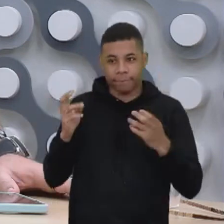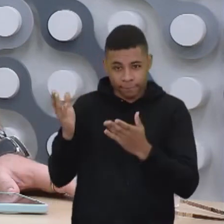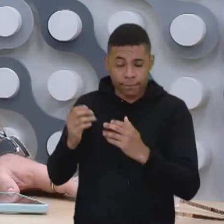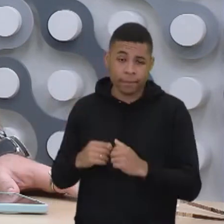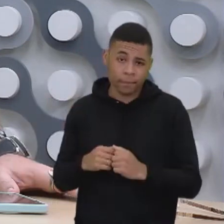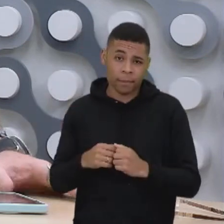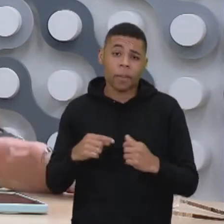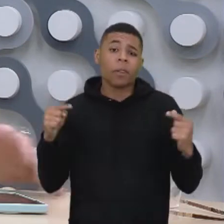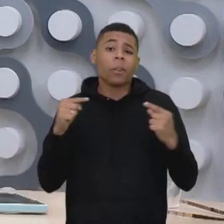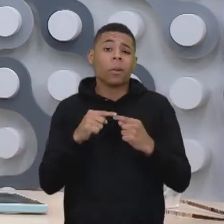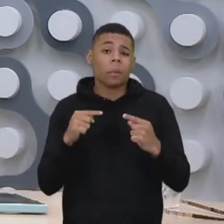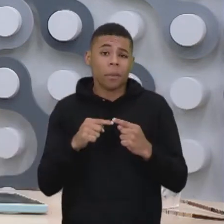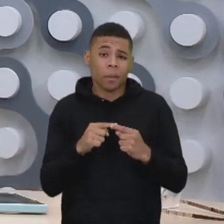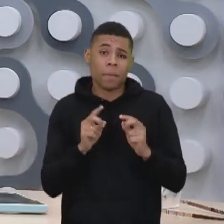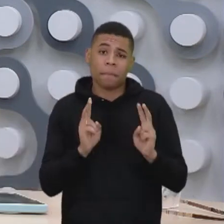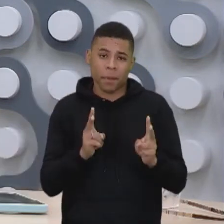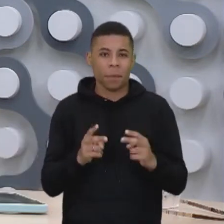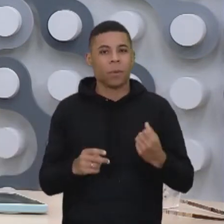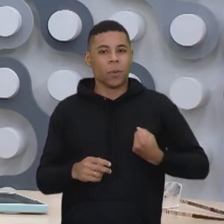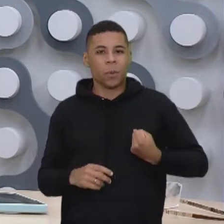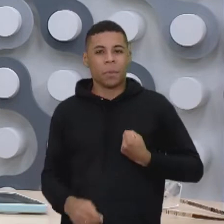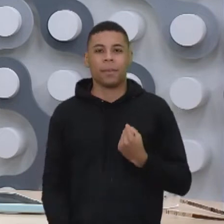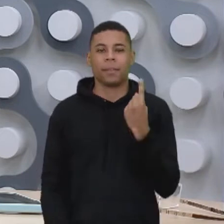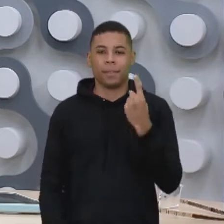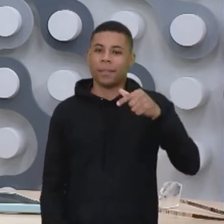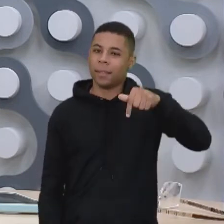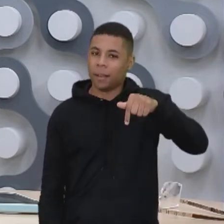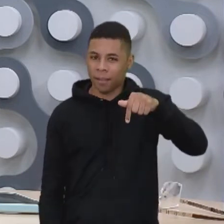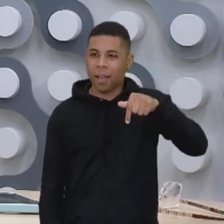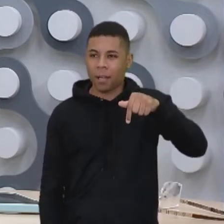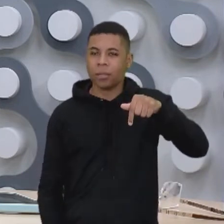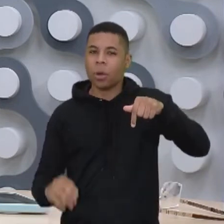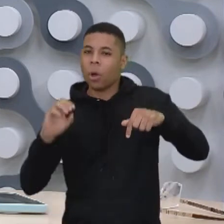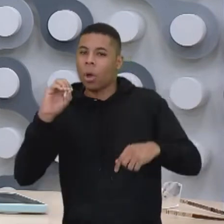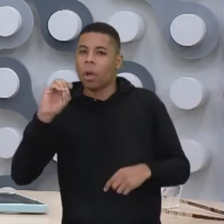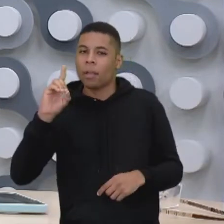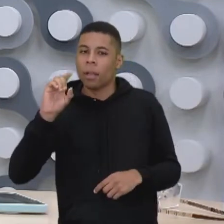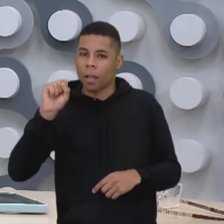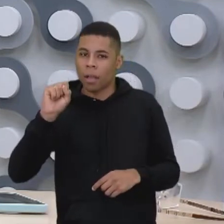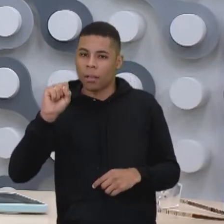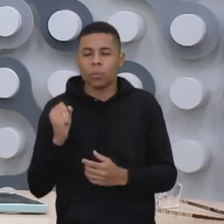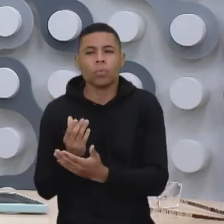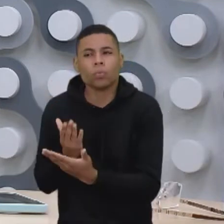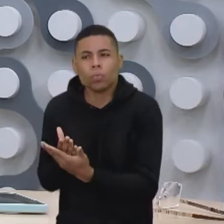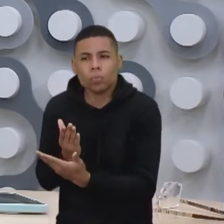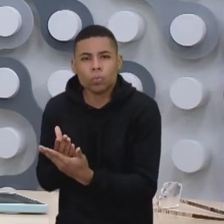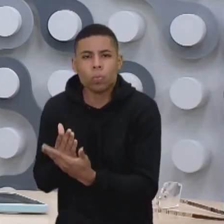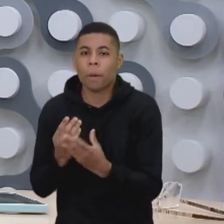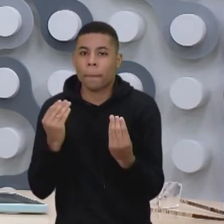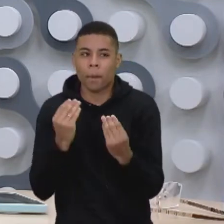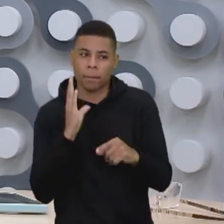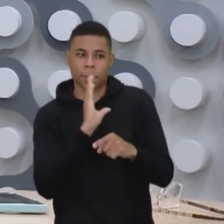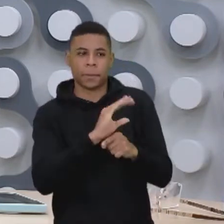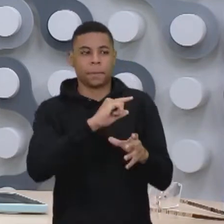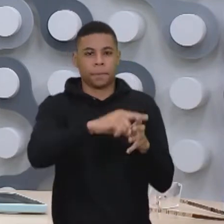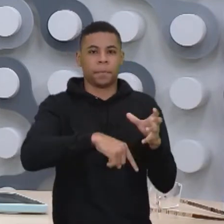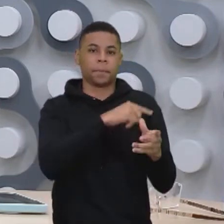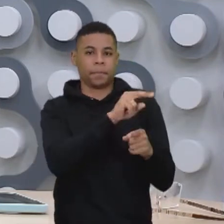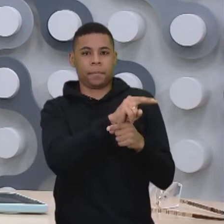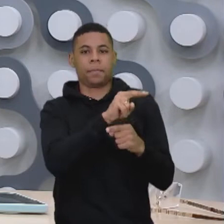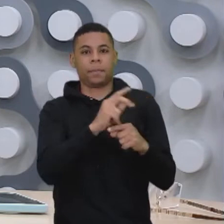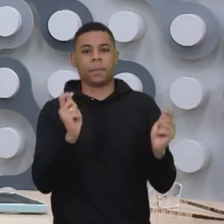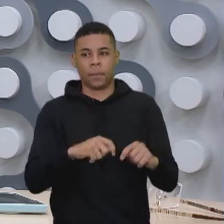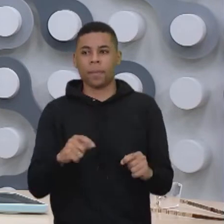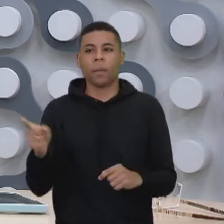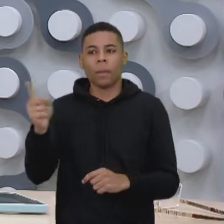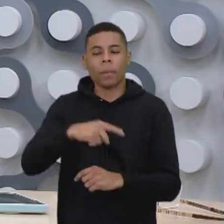que faz parte aí dos 17 ODS, né, que são estudados aí pela Organização das Nações